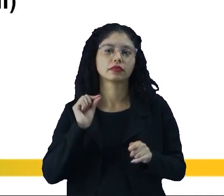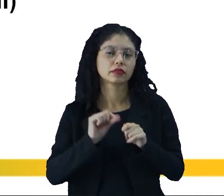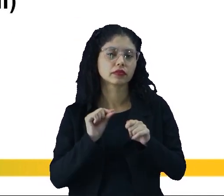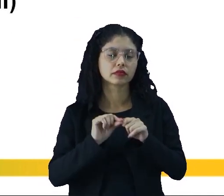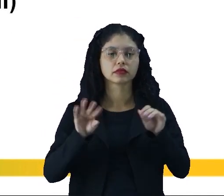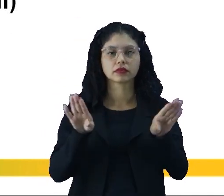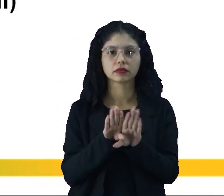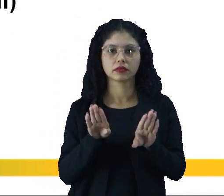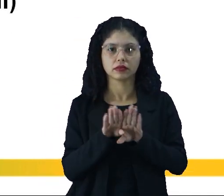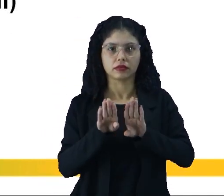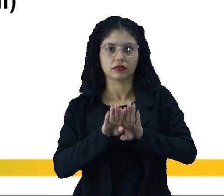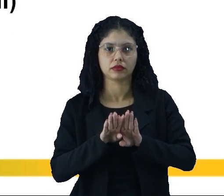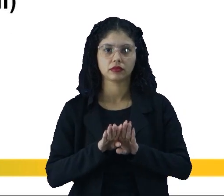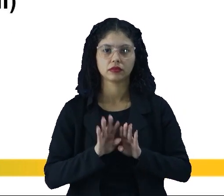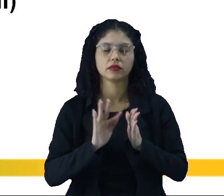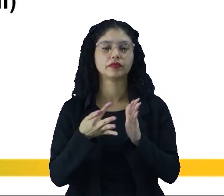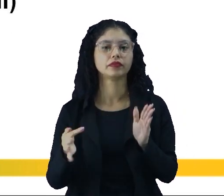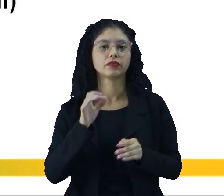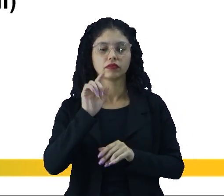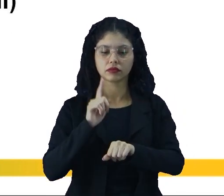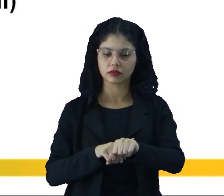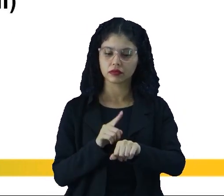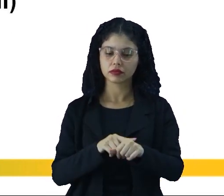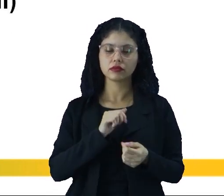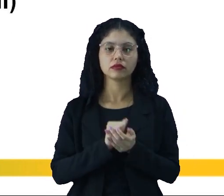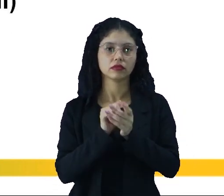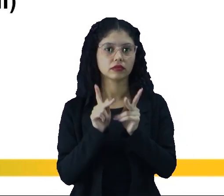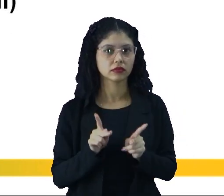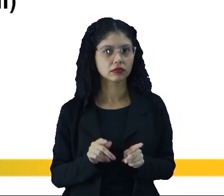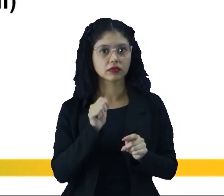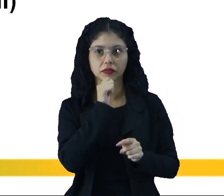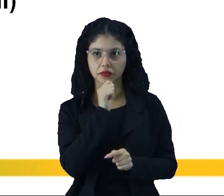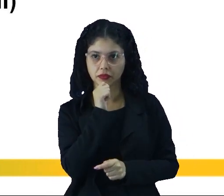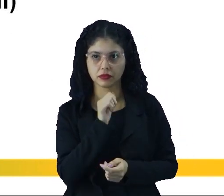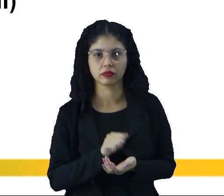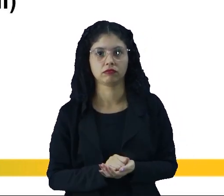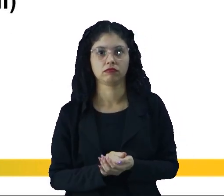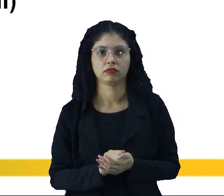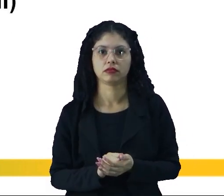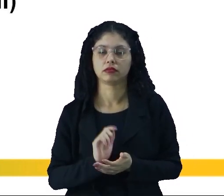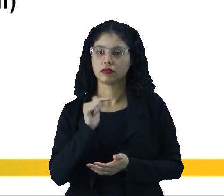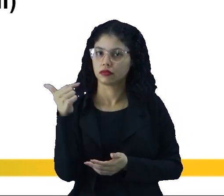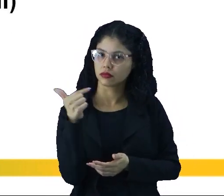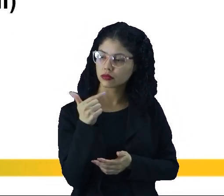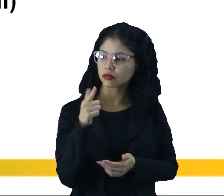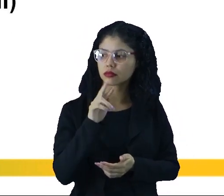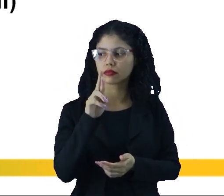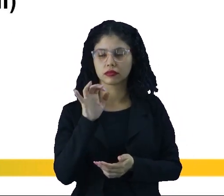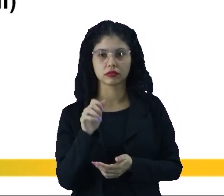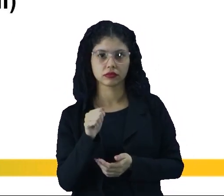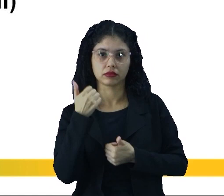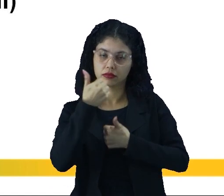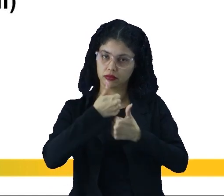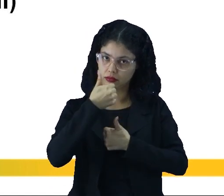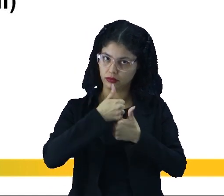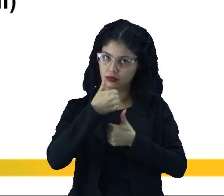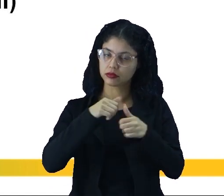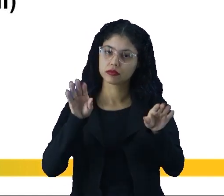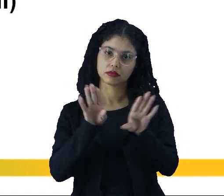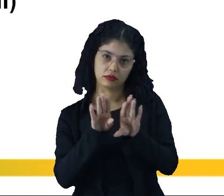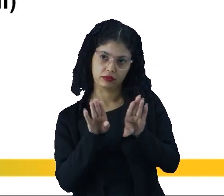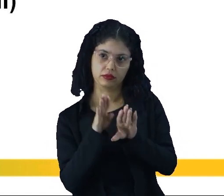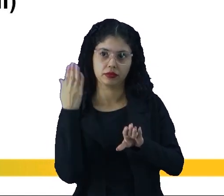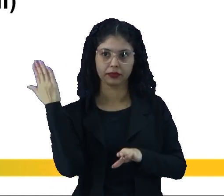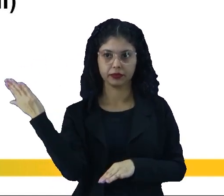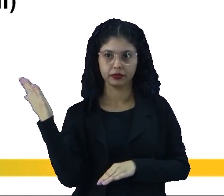Fazendo também ali, pegando a nossa função horária, né, da posição, que é a nossa função do segundo grau, vamos fazer aqui a substituição também,